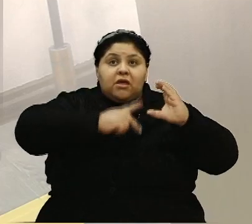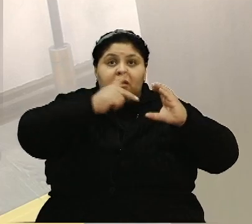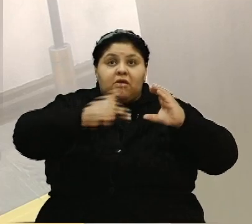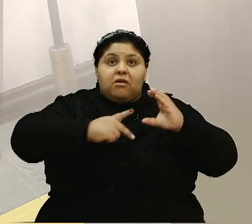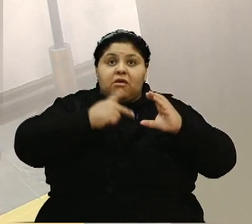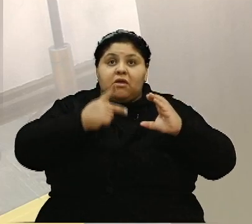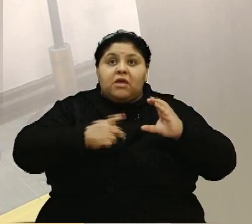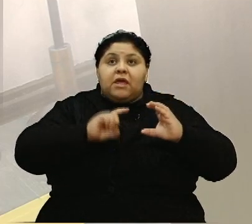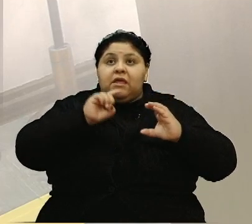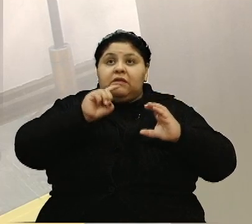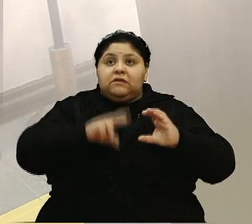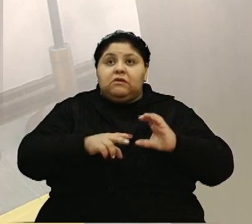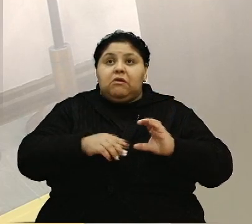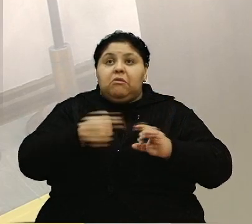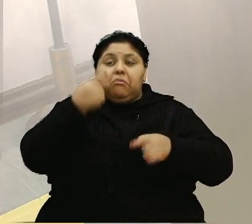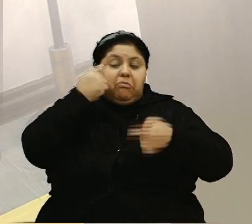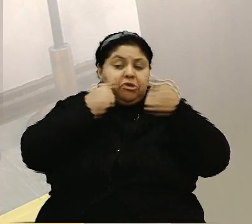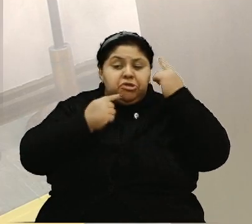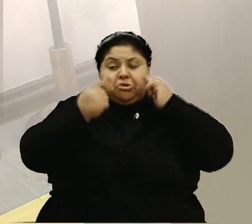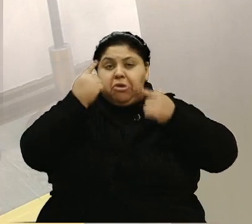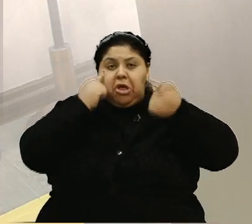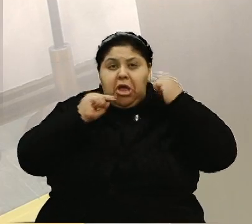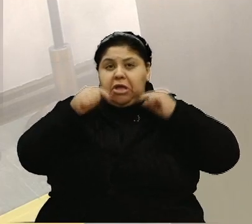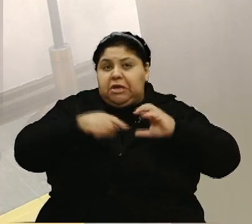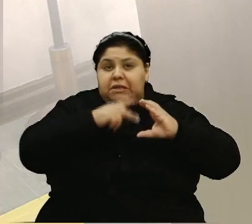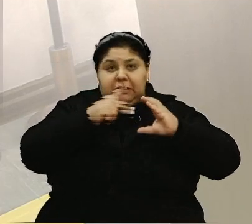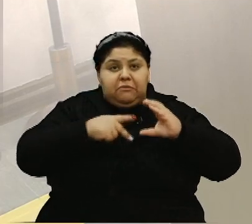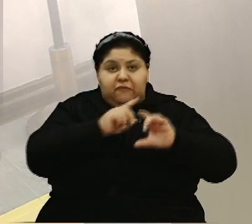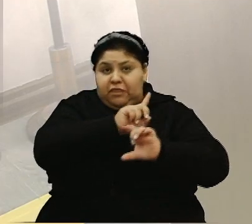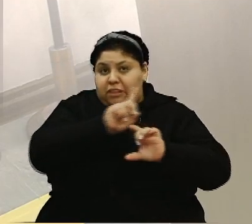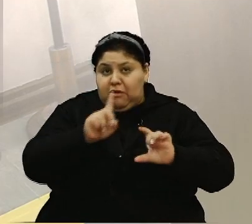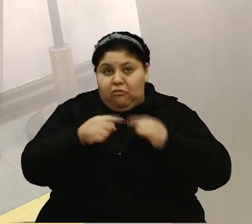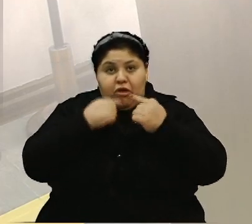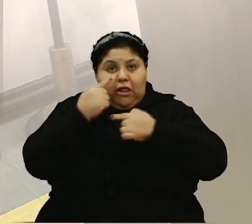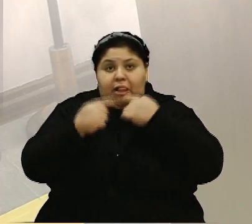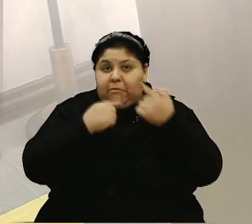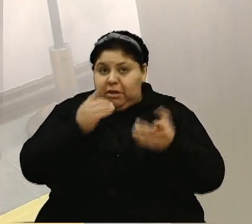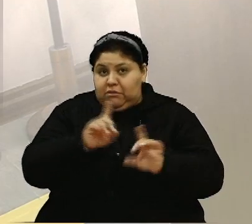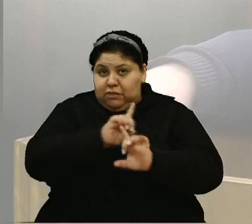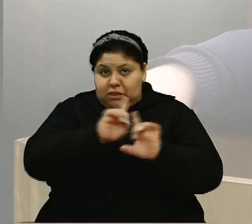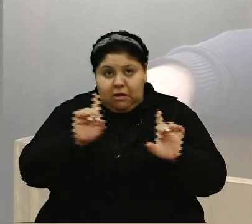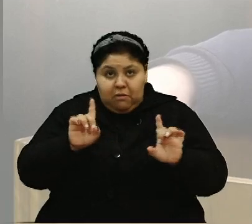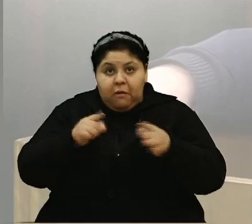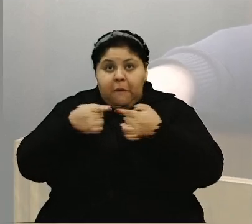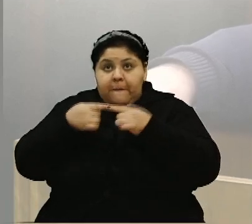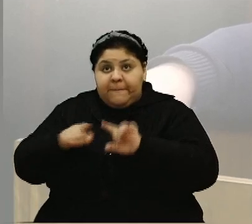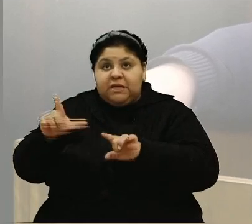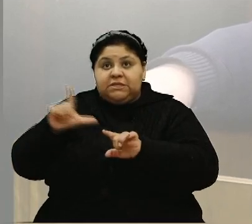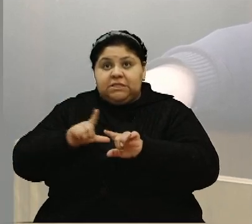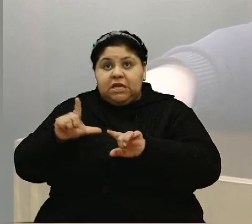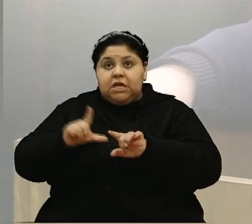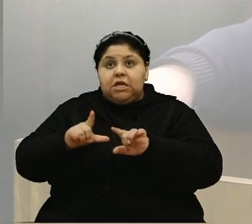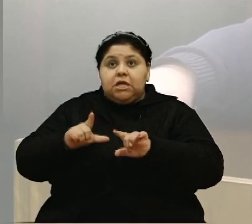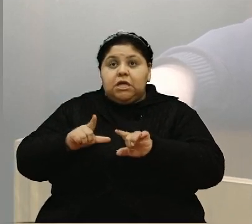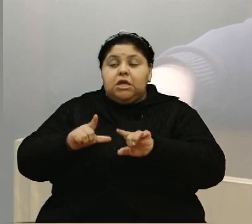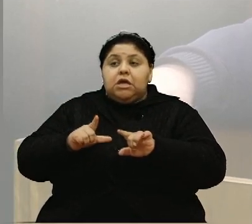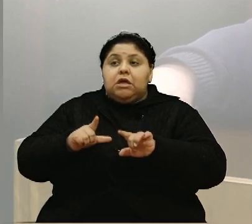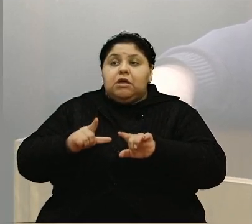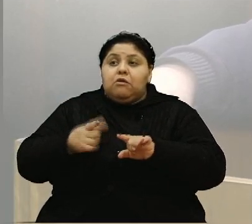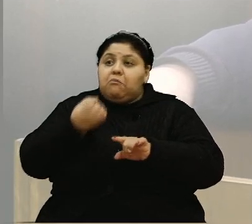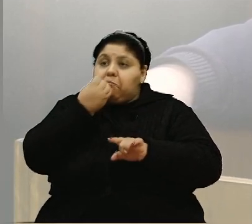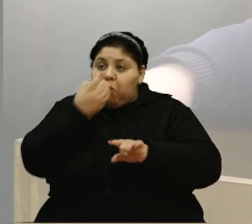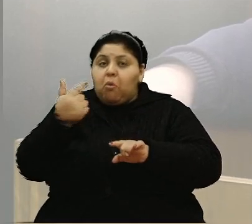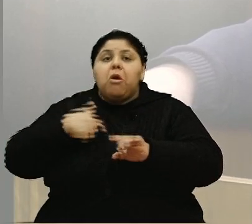muro de lamentações, né? Que a gente fica aqui só lamentando, reclamando, pauseando, mas quando tem coisa boa eu vou elogiar e não me importa